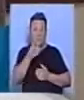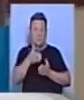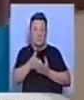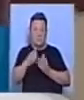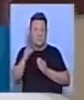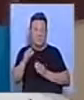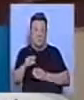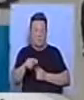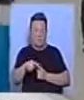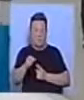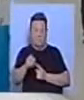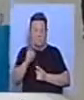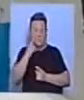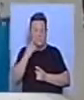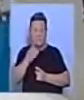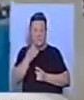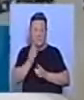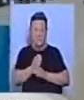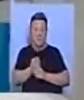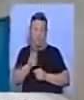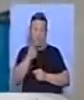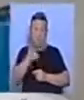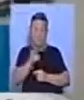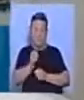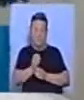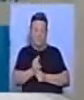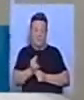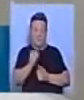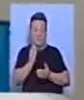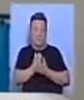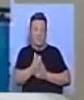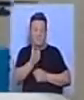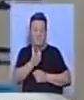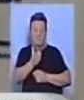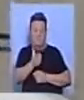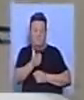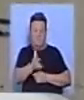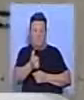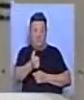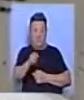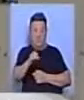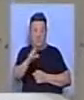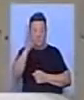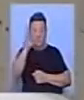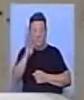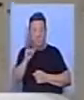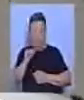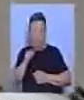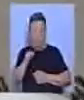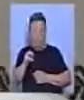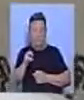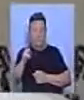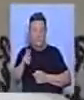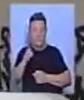mostram precisamente o desaparecimento do texto o leão até que em 580 como se sabe foi o segundo de espanha